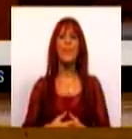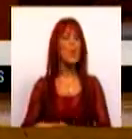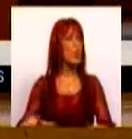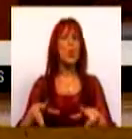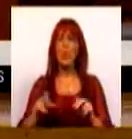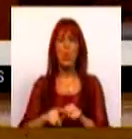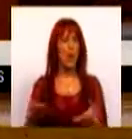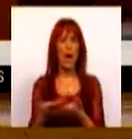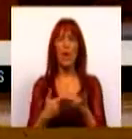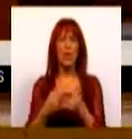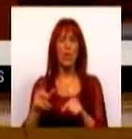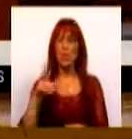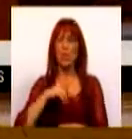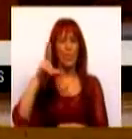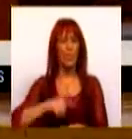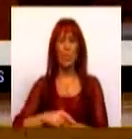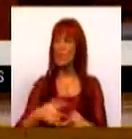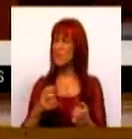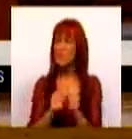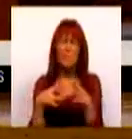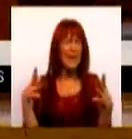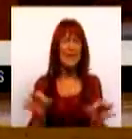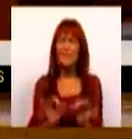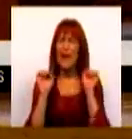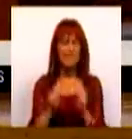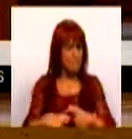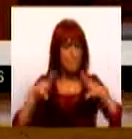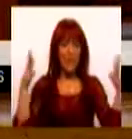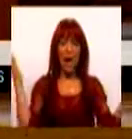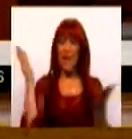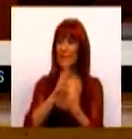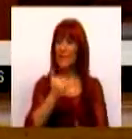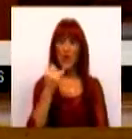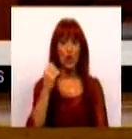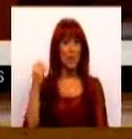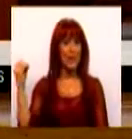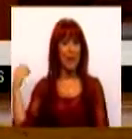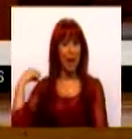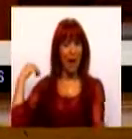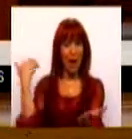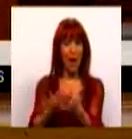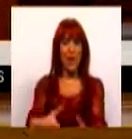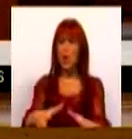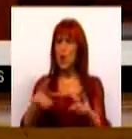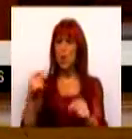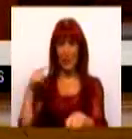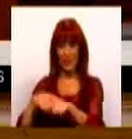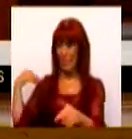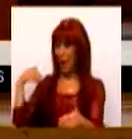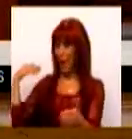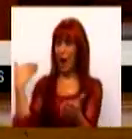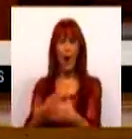Nunca a economia portuguesa tinha crescido tanto desde 2000 e nunca desde essa altura